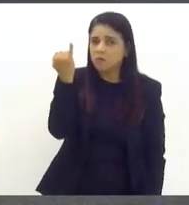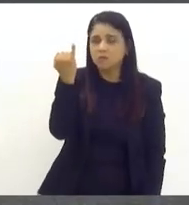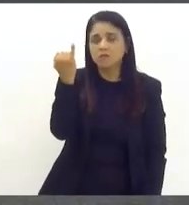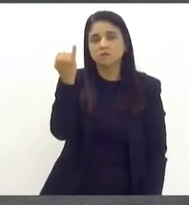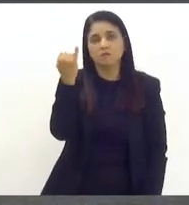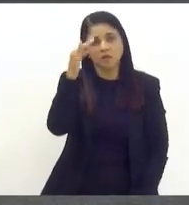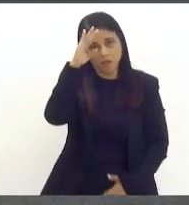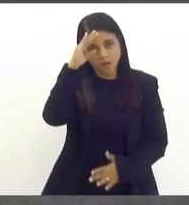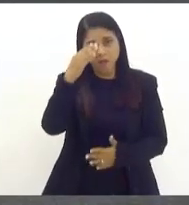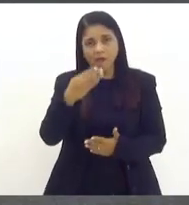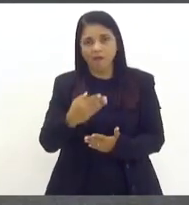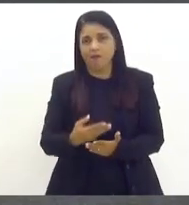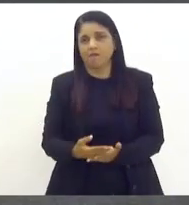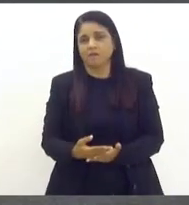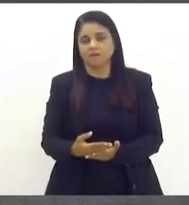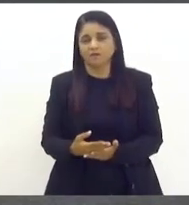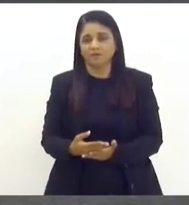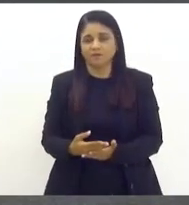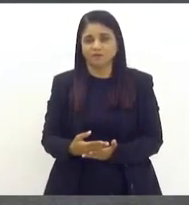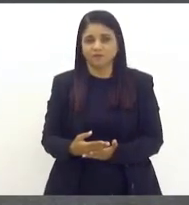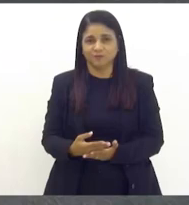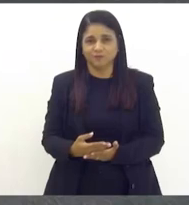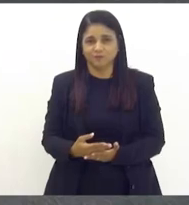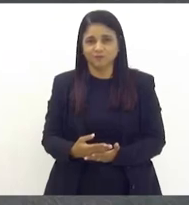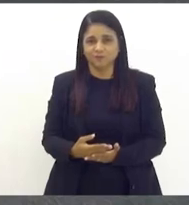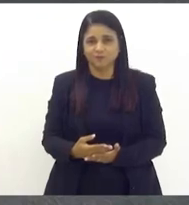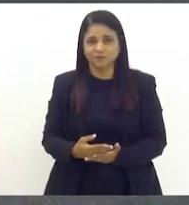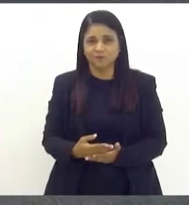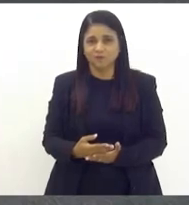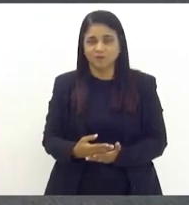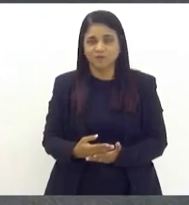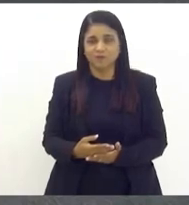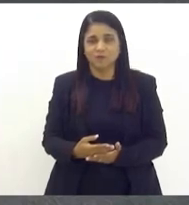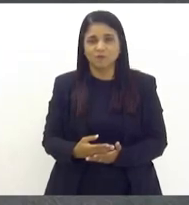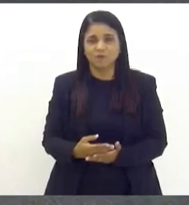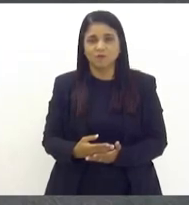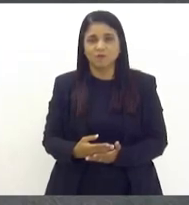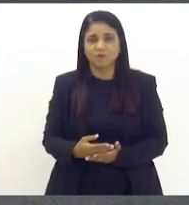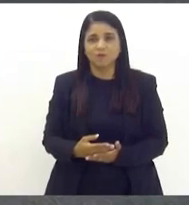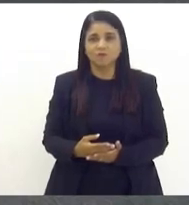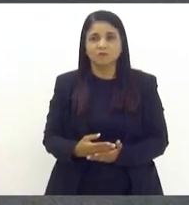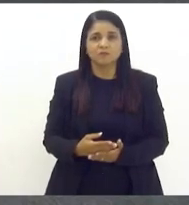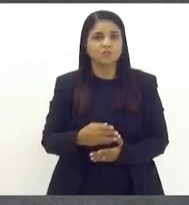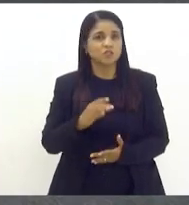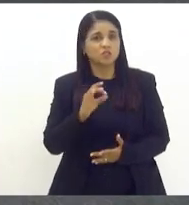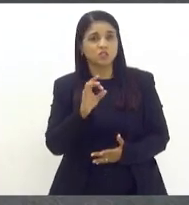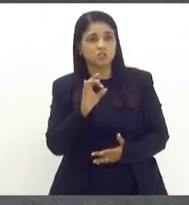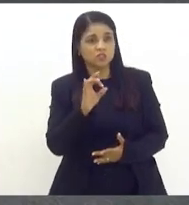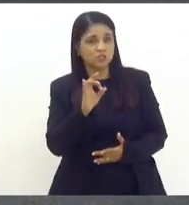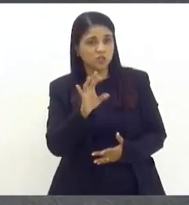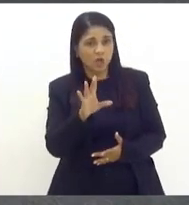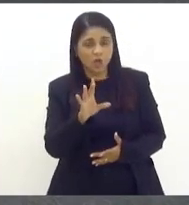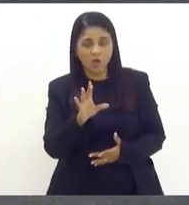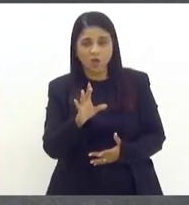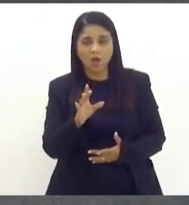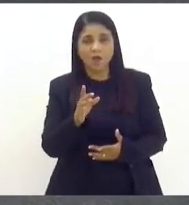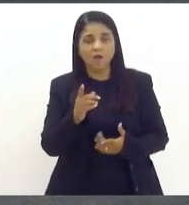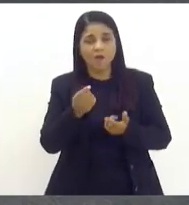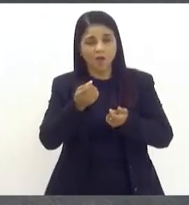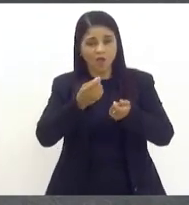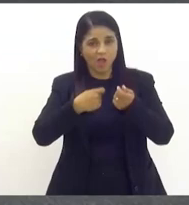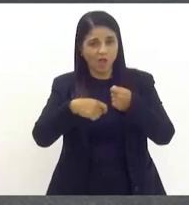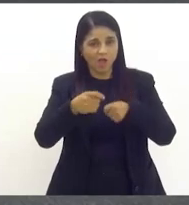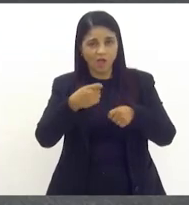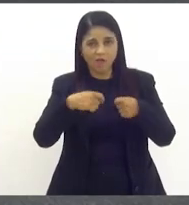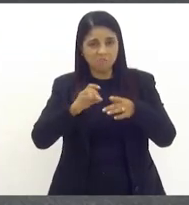podemos deixar que só o mercado né fique livremente aí para